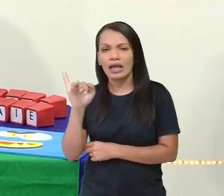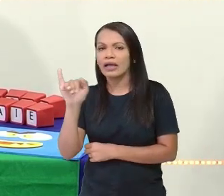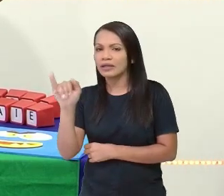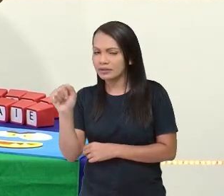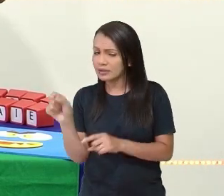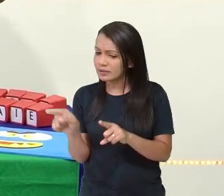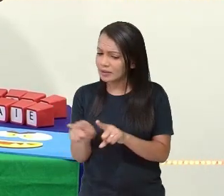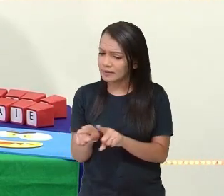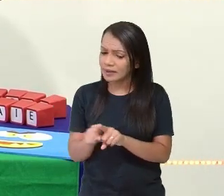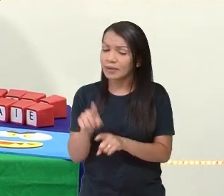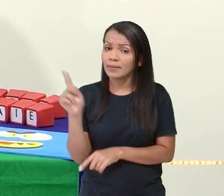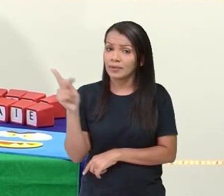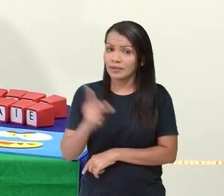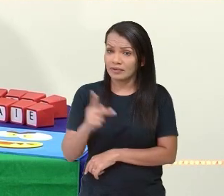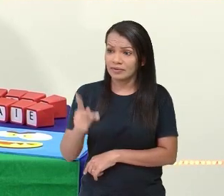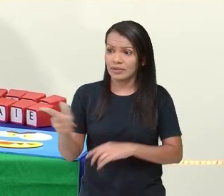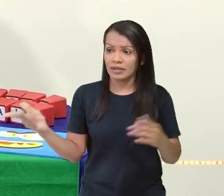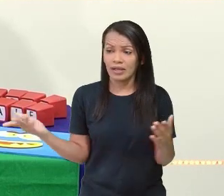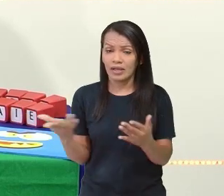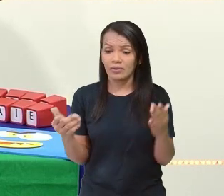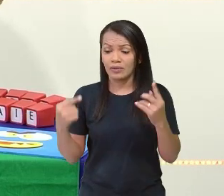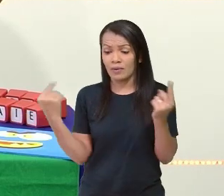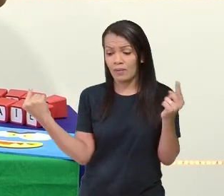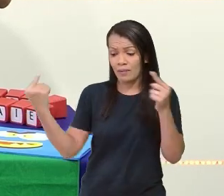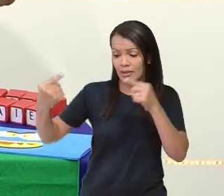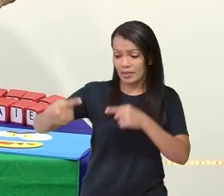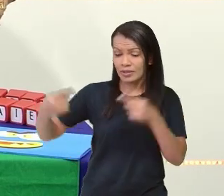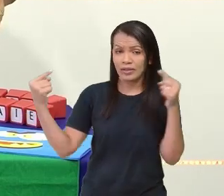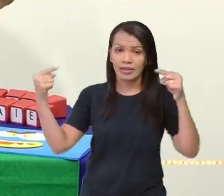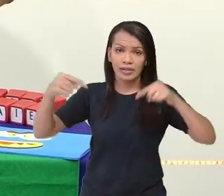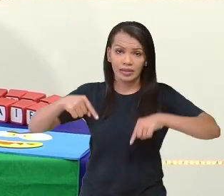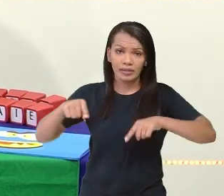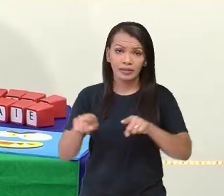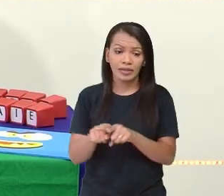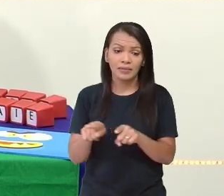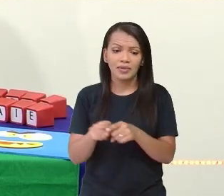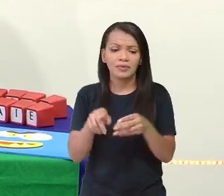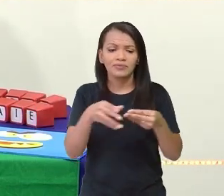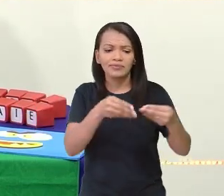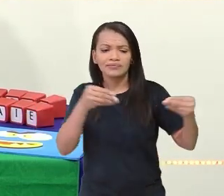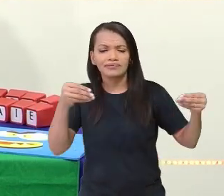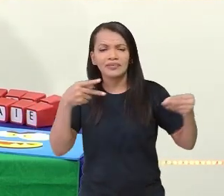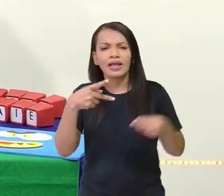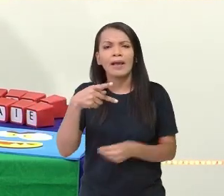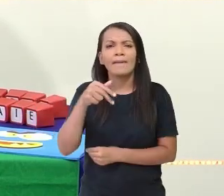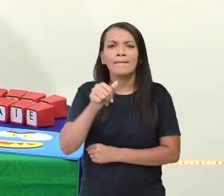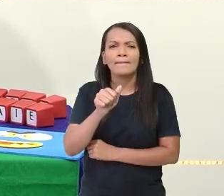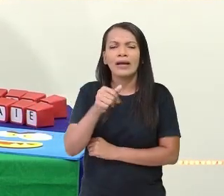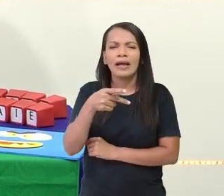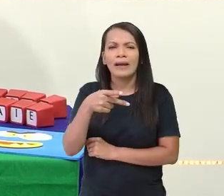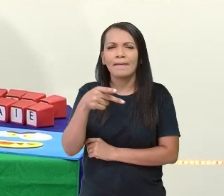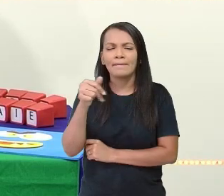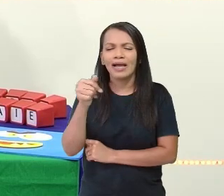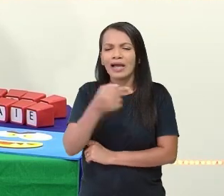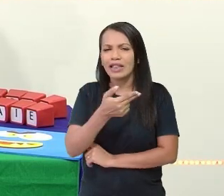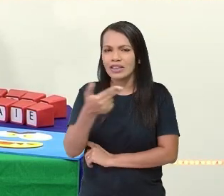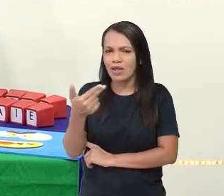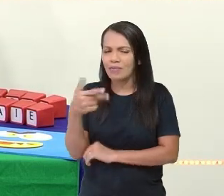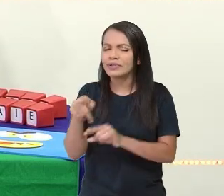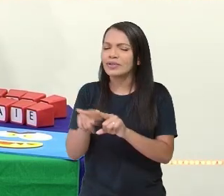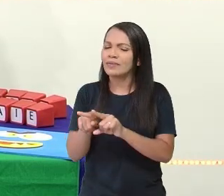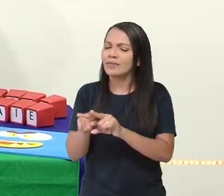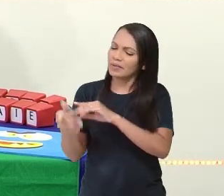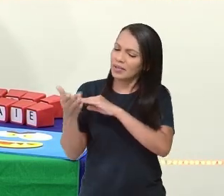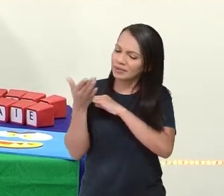primeiro ano. E hoje eu vou botar elas para competirem aqui e o Papa Nome também vai ajudar, viu? Bom dia! Como é que